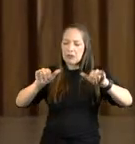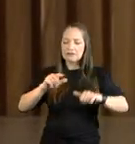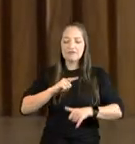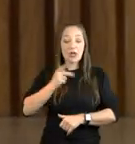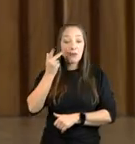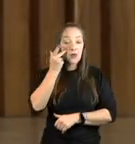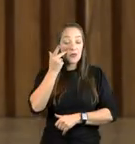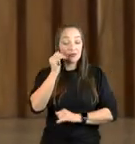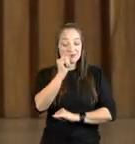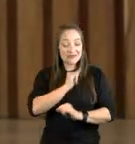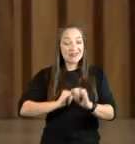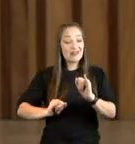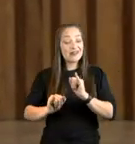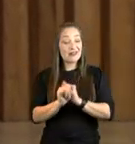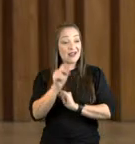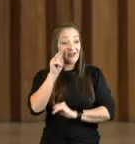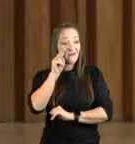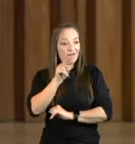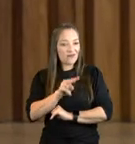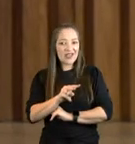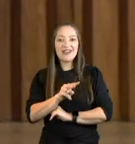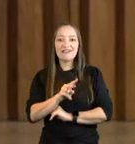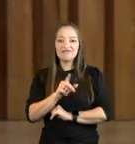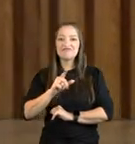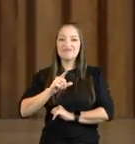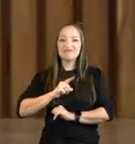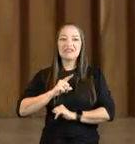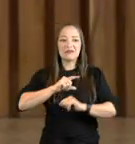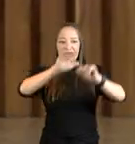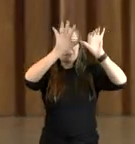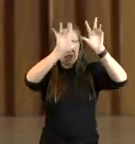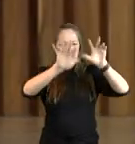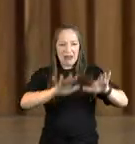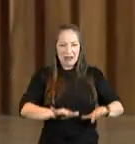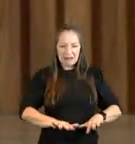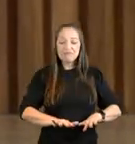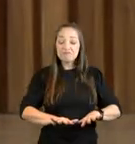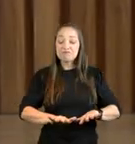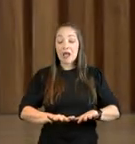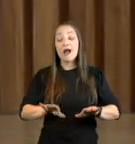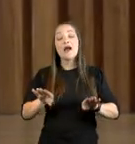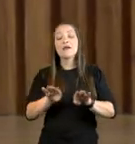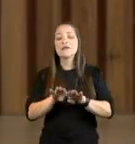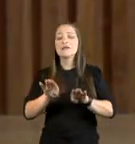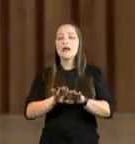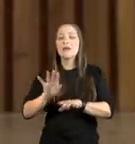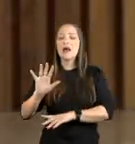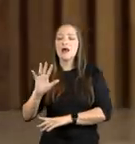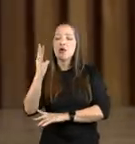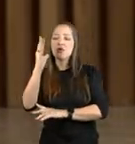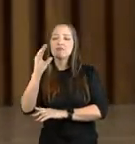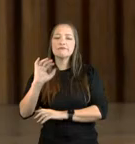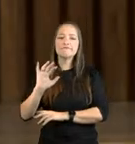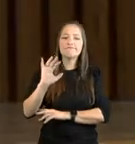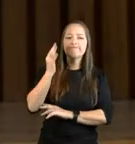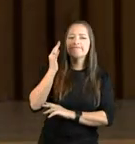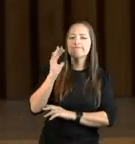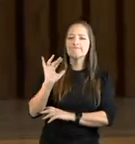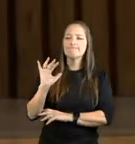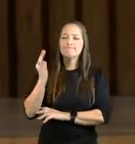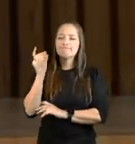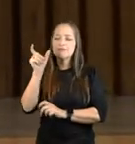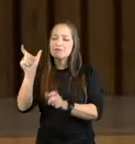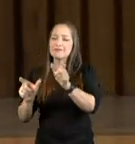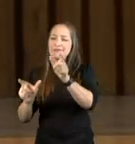na internet, a gente vê bastante sobre isso. E também a gente vê casos e casos e casos de pessoas que